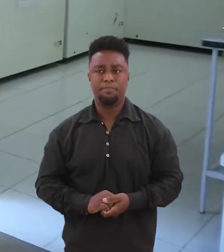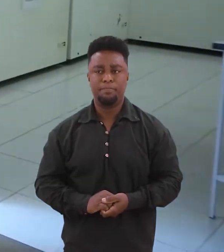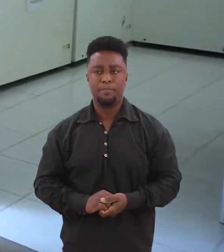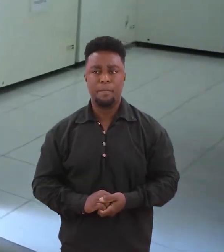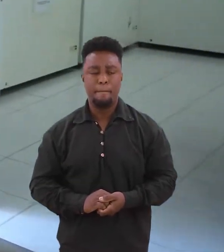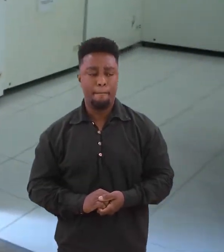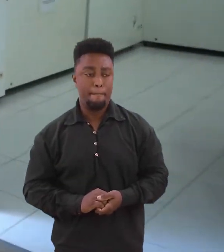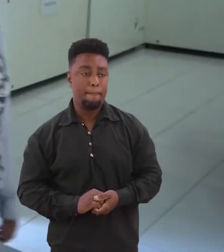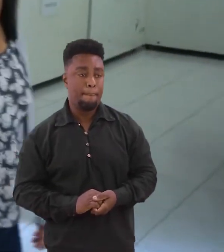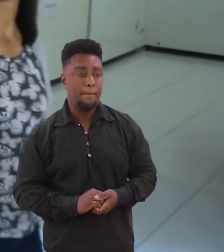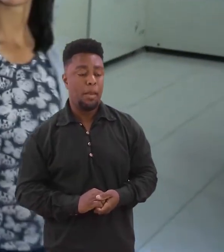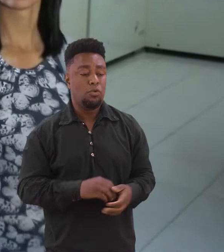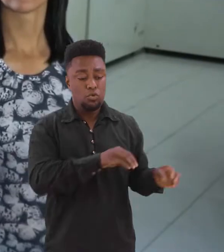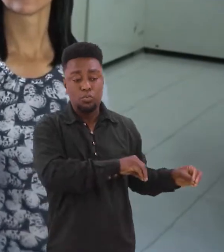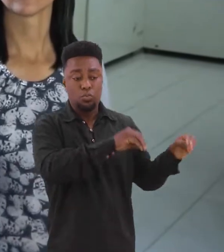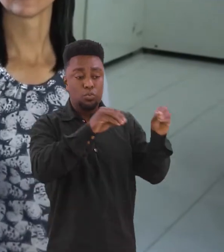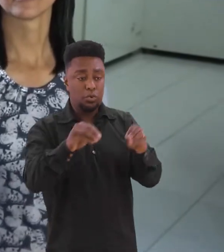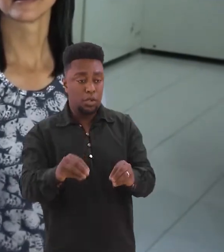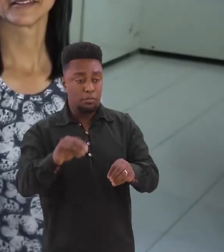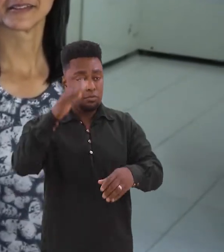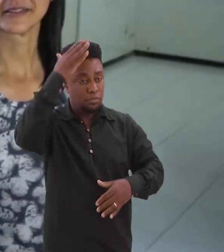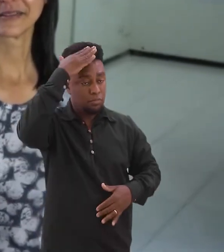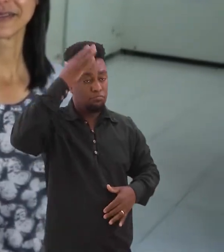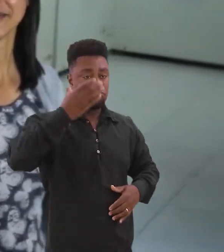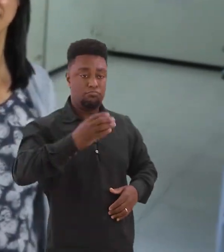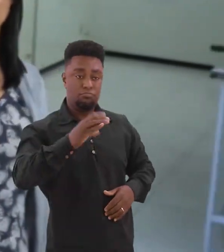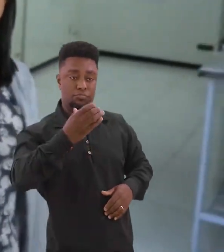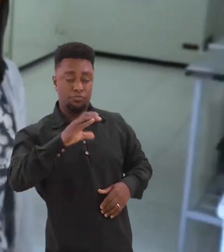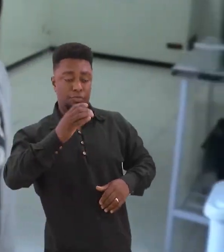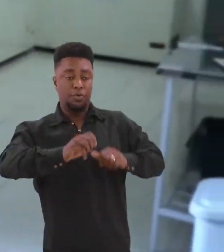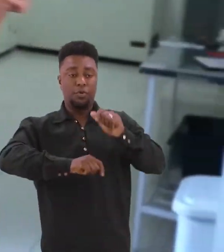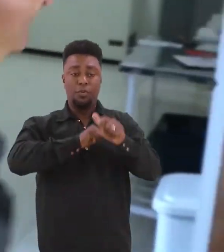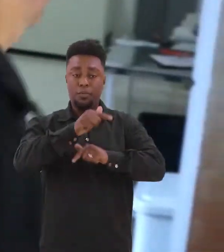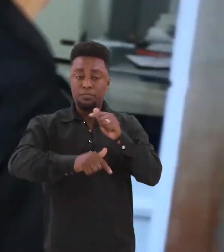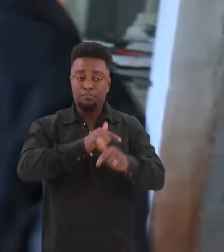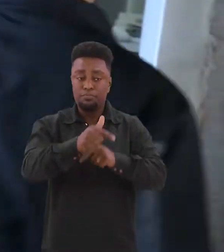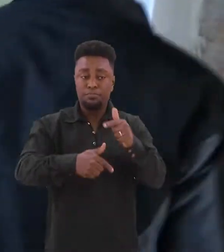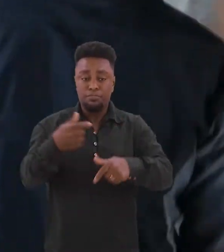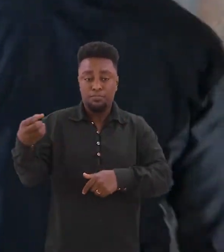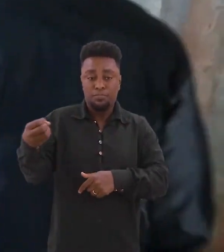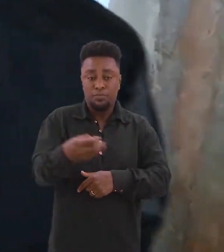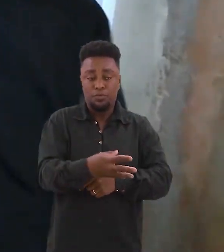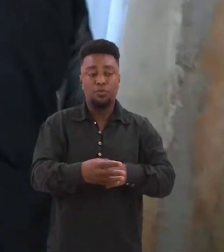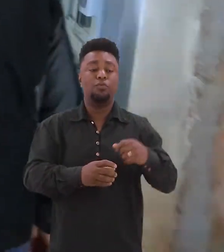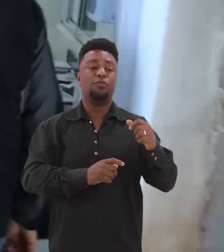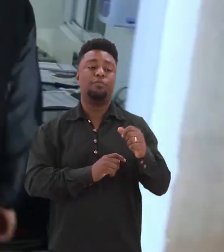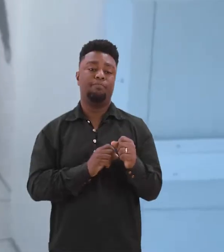Nos transferimos para Curitiba e aqui recomeçamos o nosso negócio.